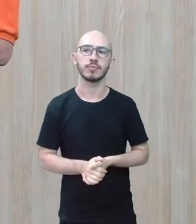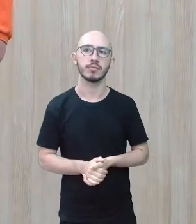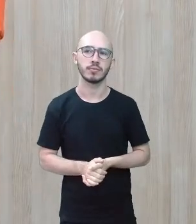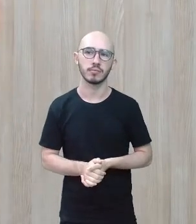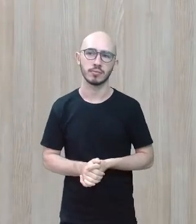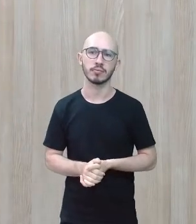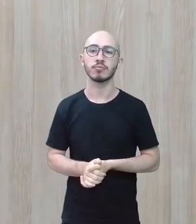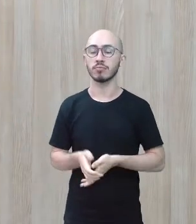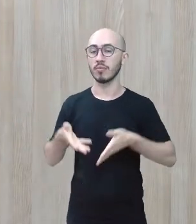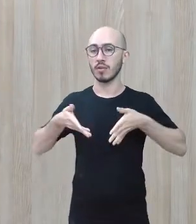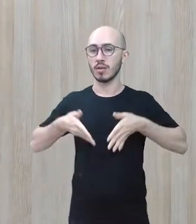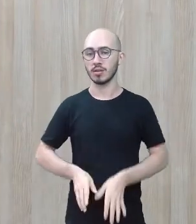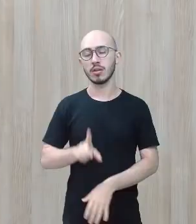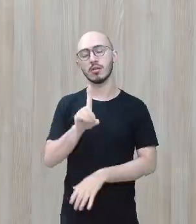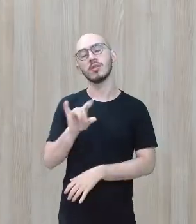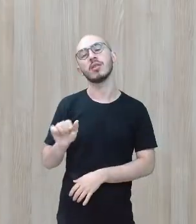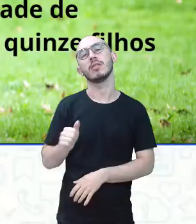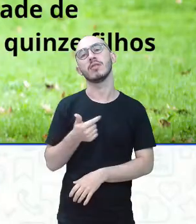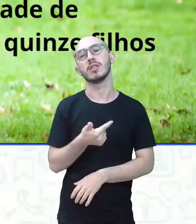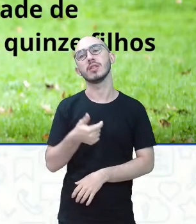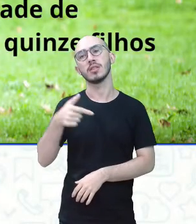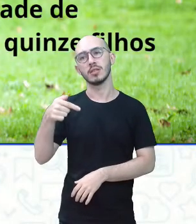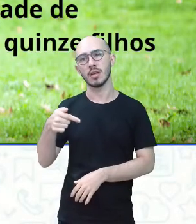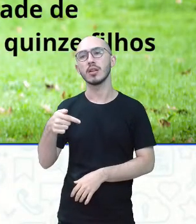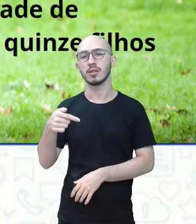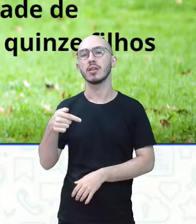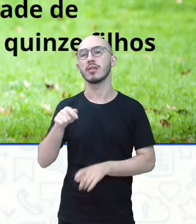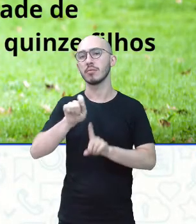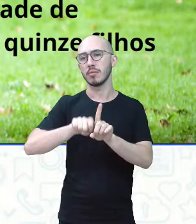Nascido em 27 de outubro de